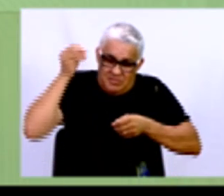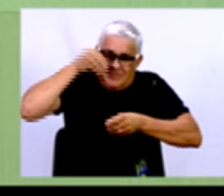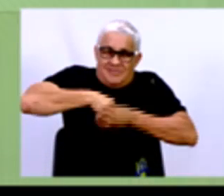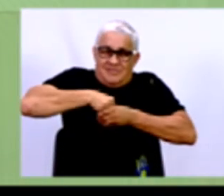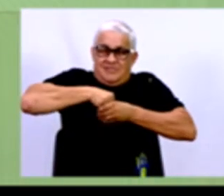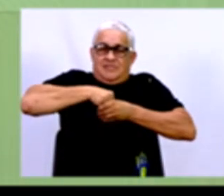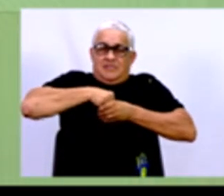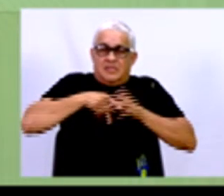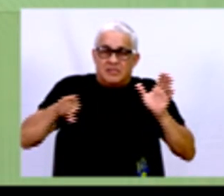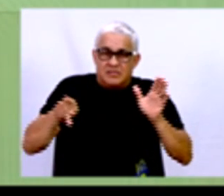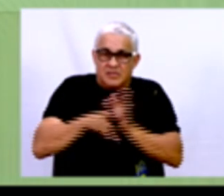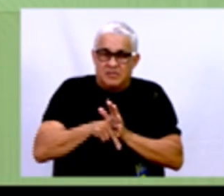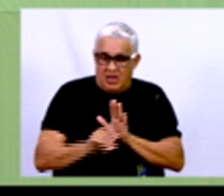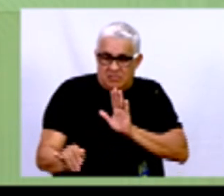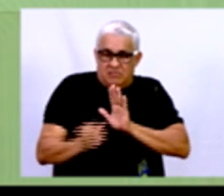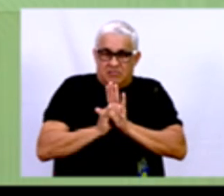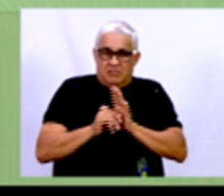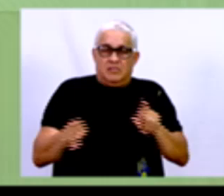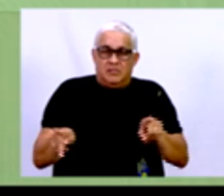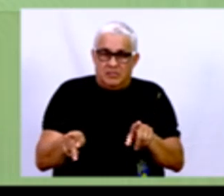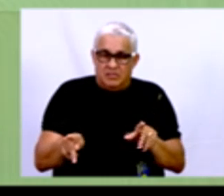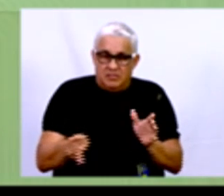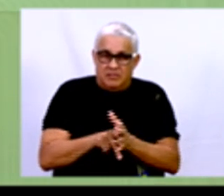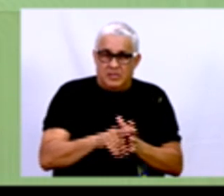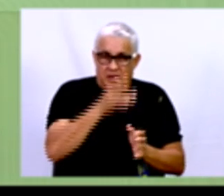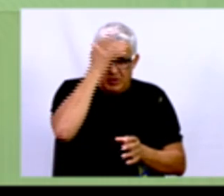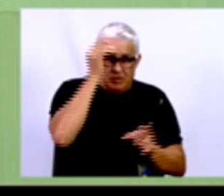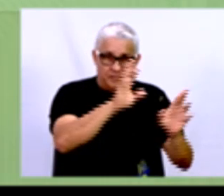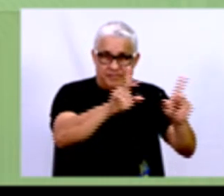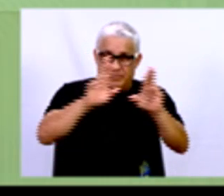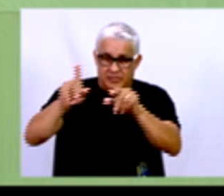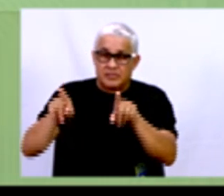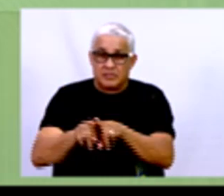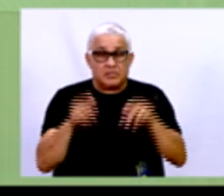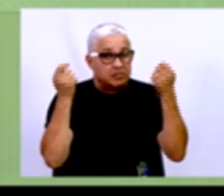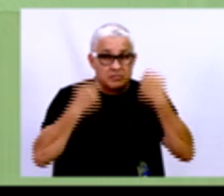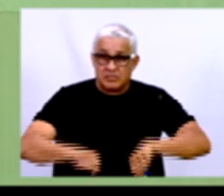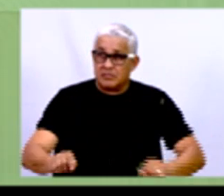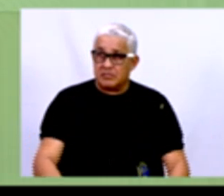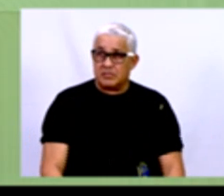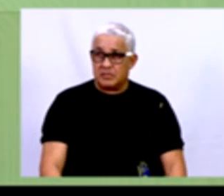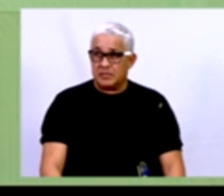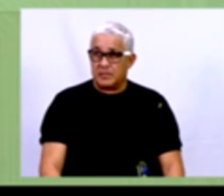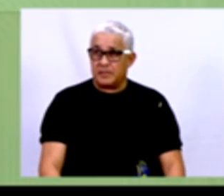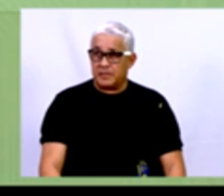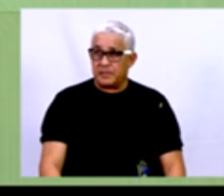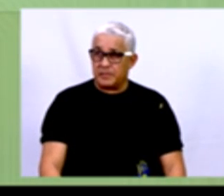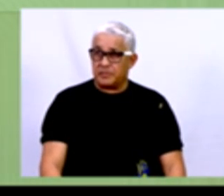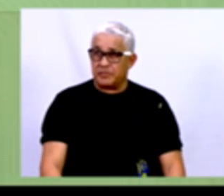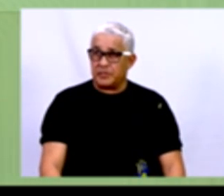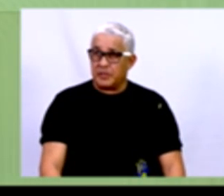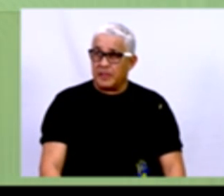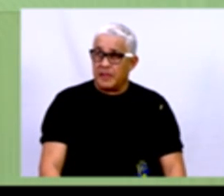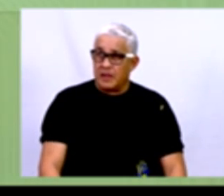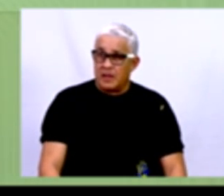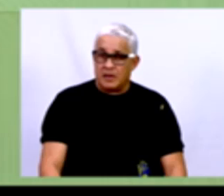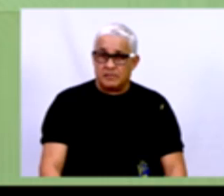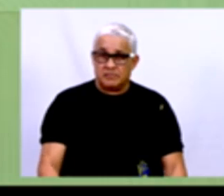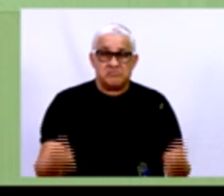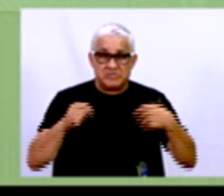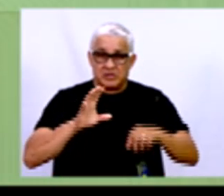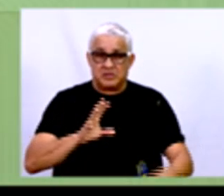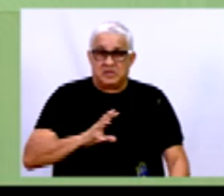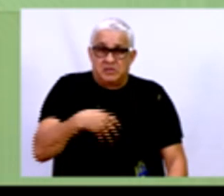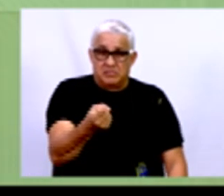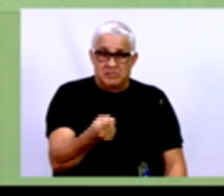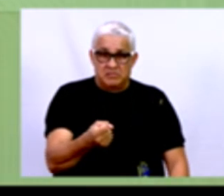da sua essência, da sua identidade. E outra coisa é que nós não precisamos salvar a língua portuguesa, porque ela não corre risco de